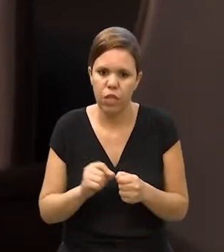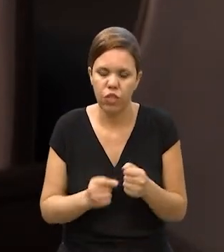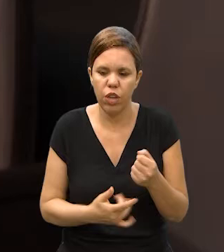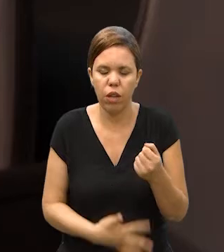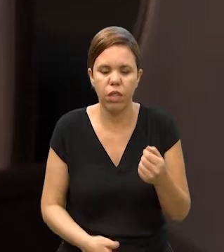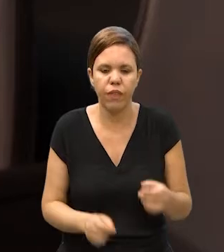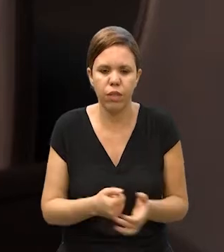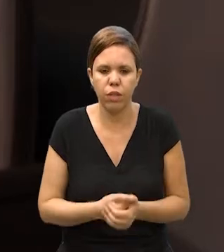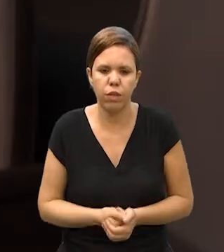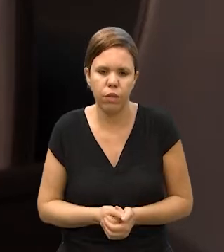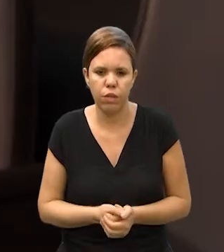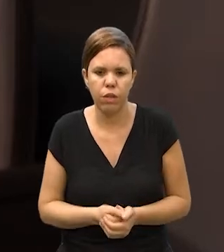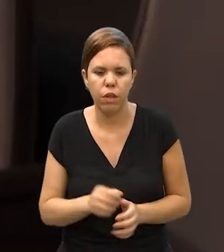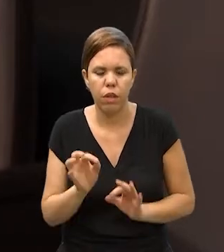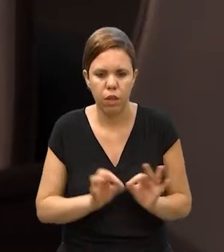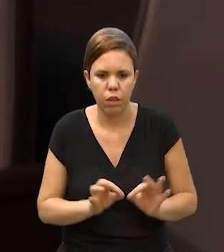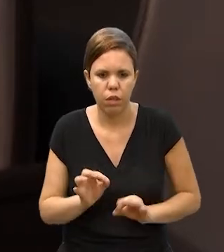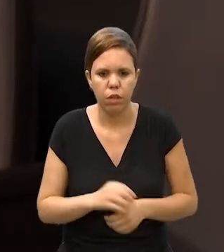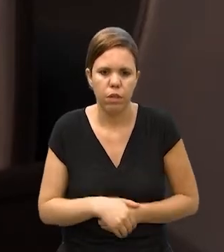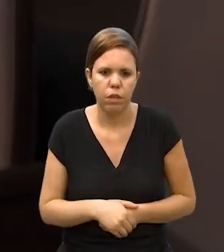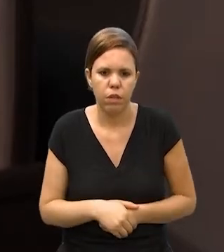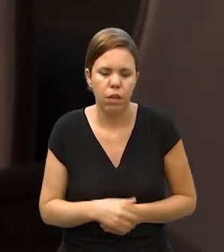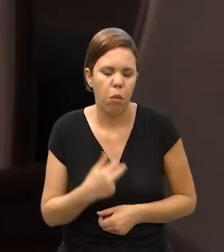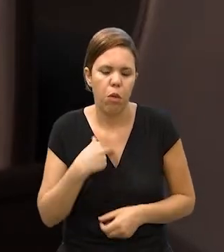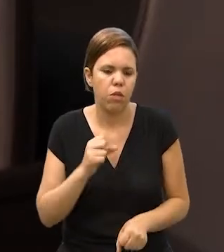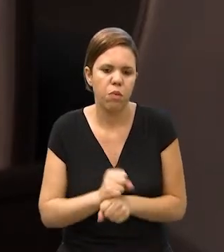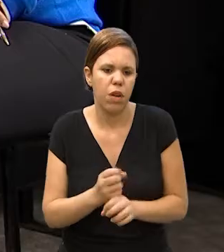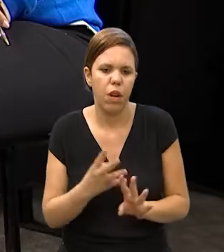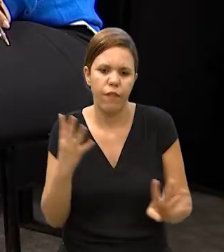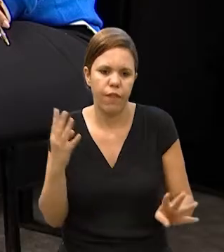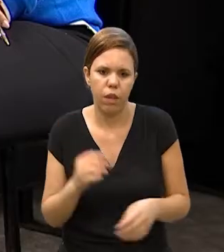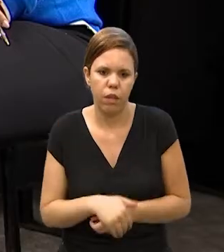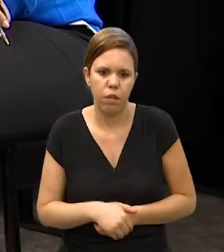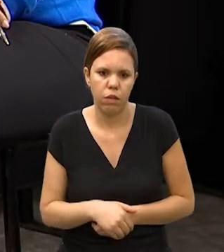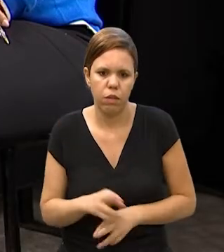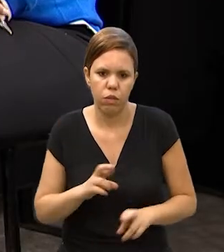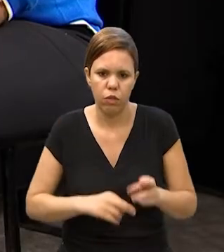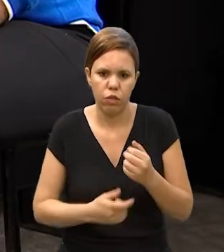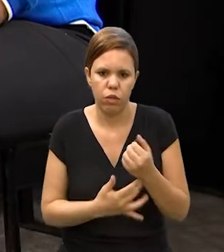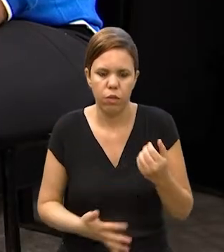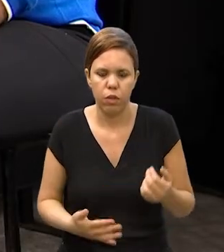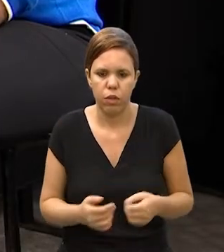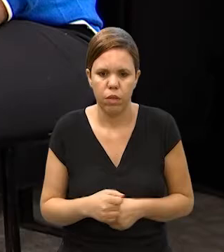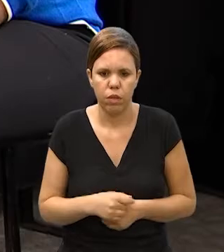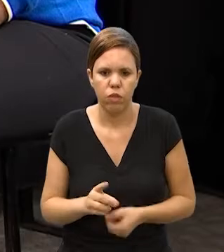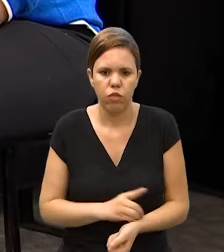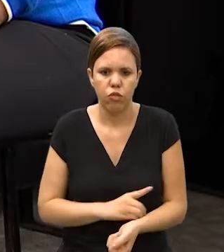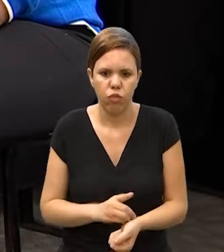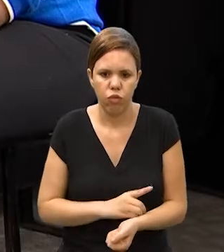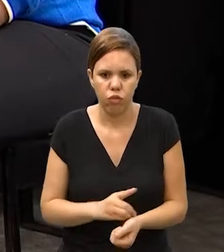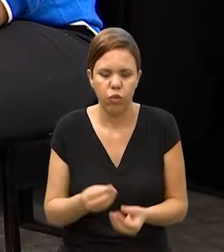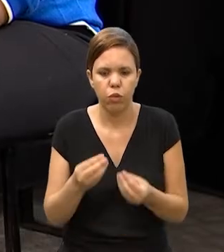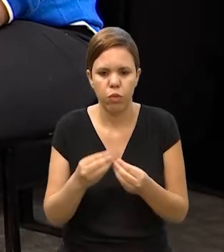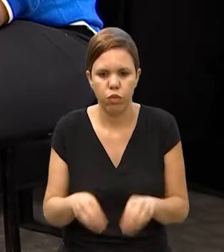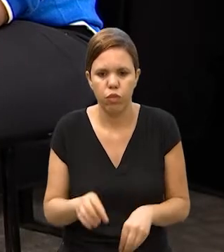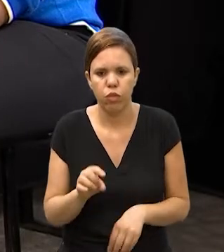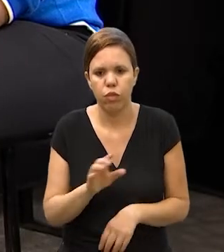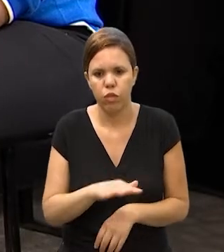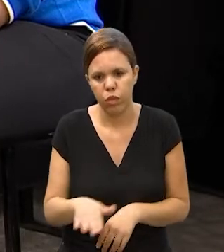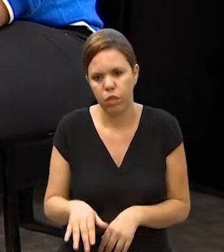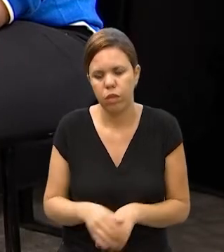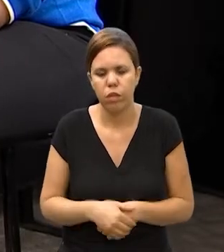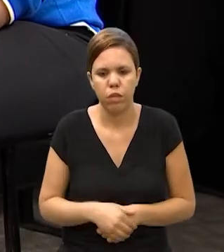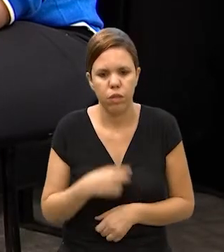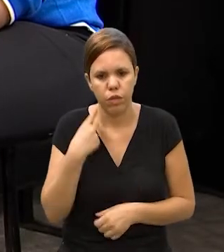sangue regular e elas não podem esperar na fila do exame de sangue. E a diabetes atinge não só a criança, né,